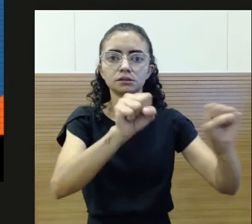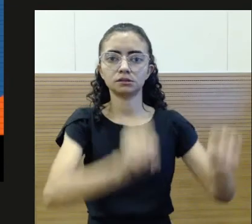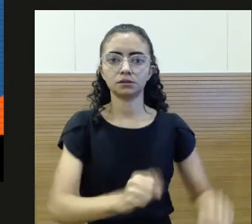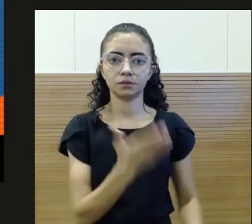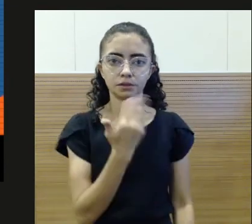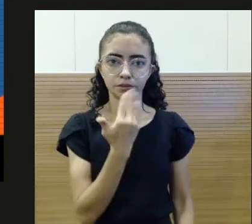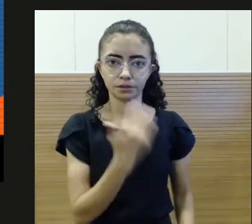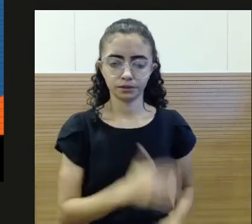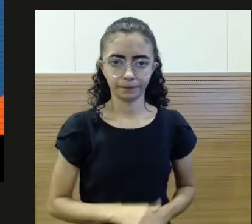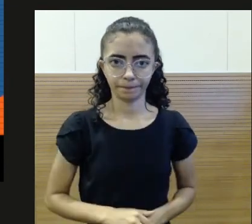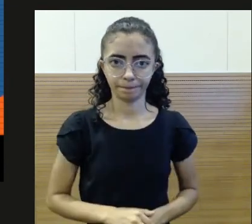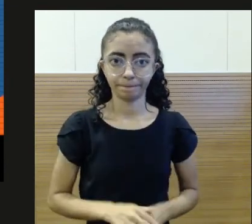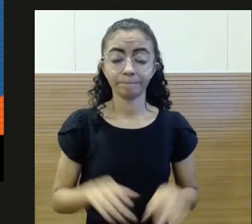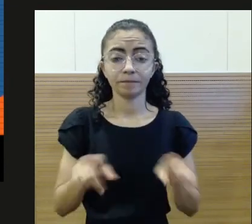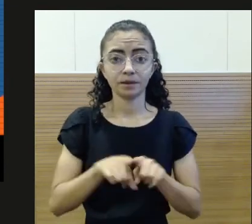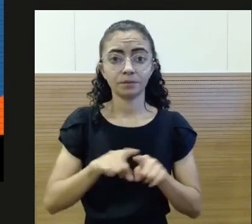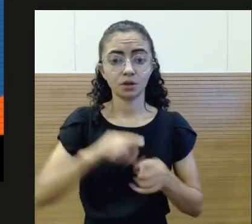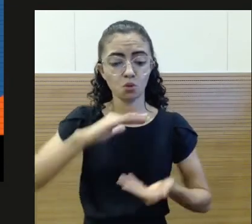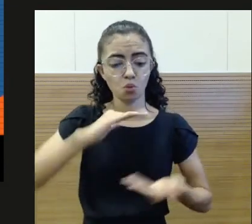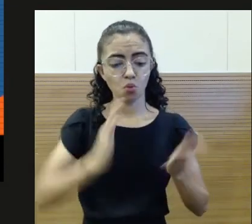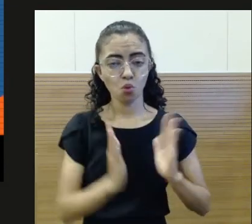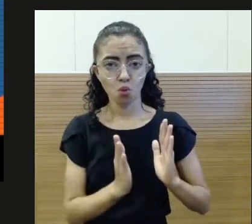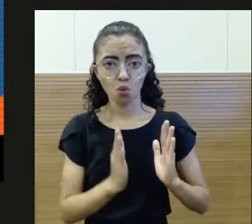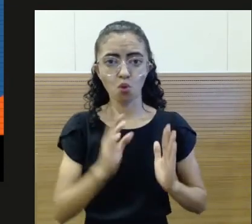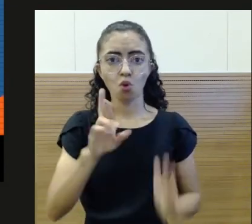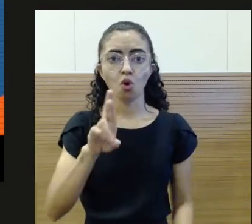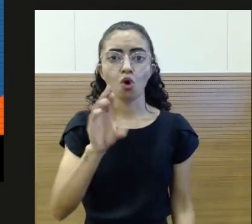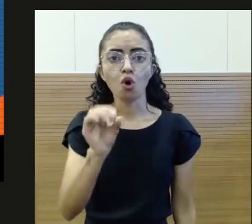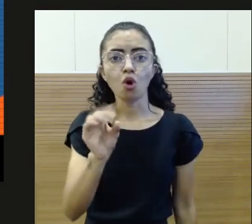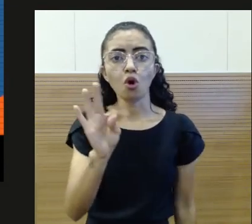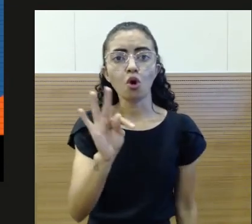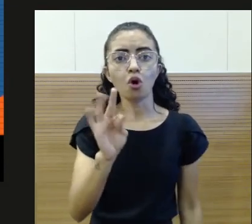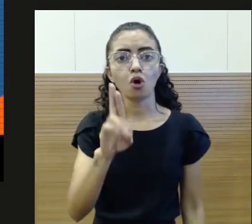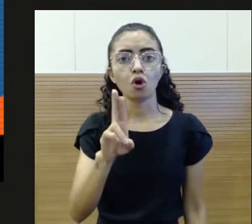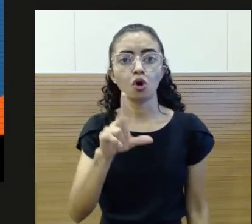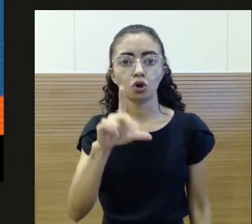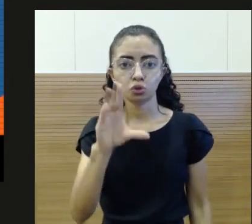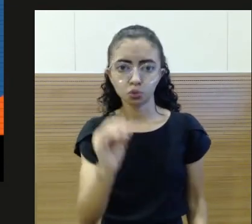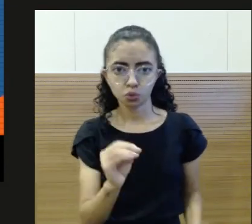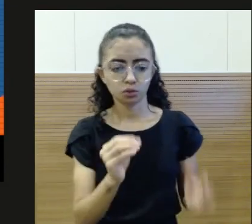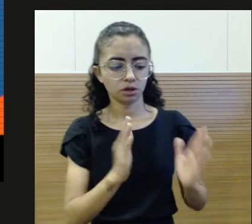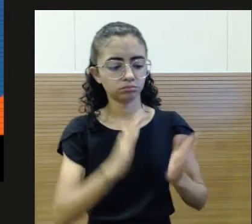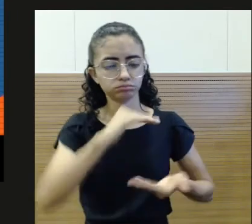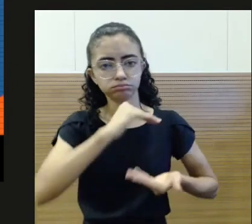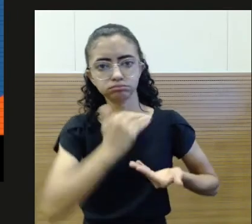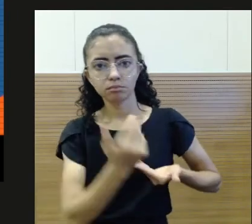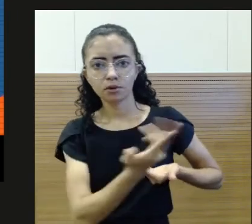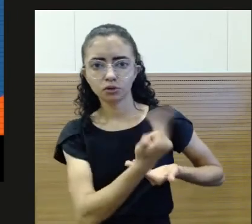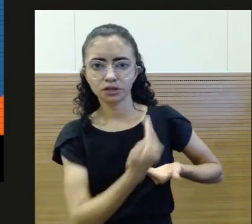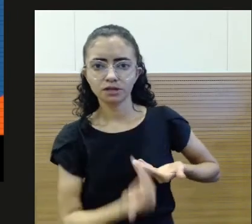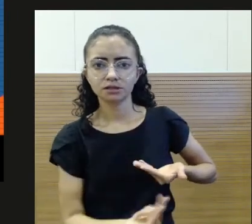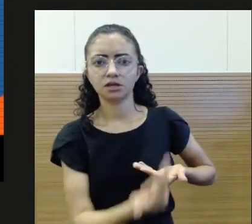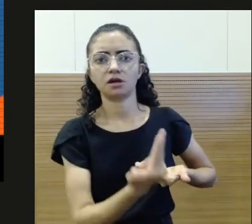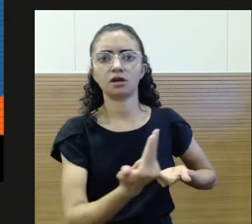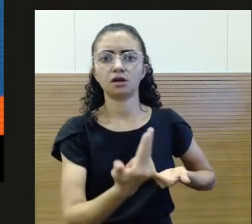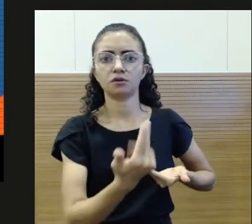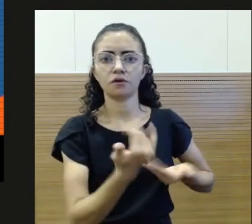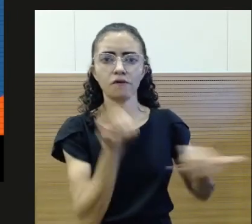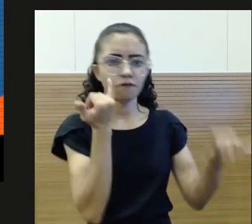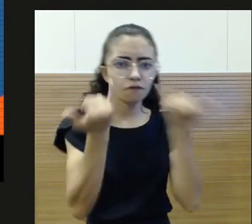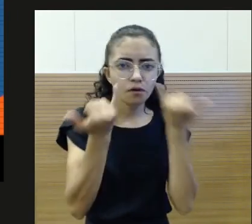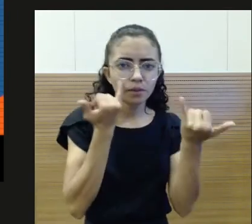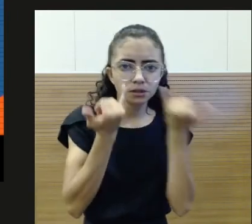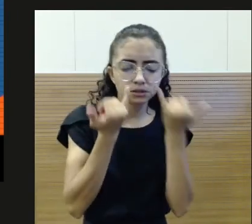para a rotulagem, a gente tem uma publicação que resume um pouco como que os países têm buscado